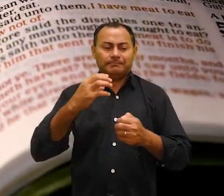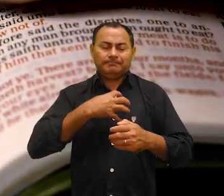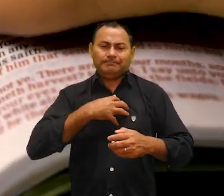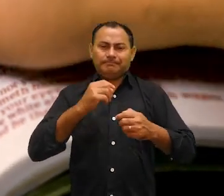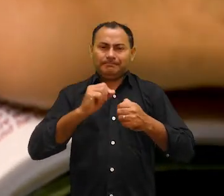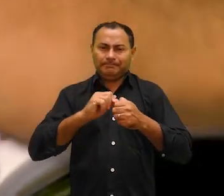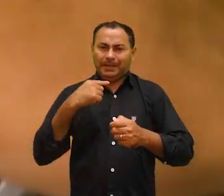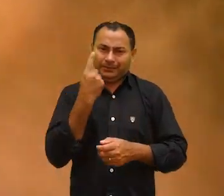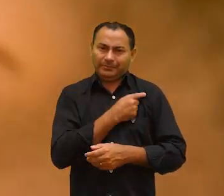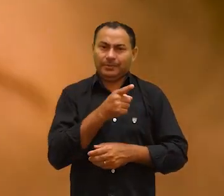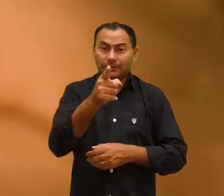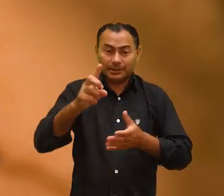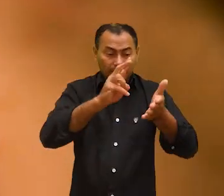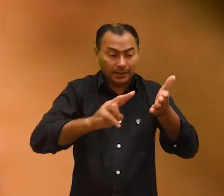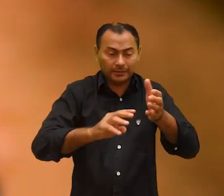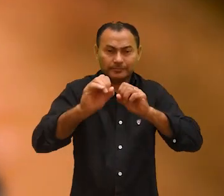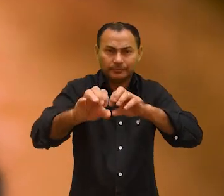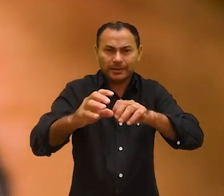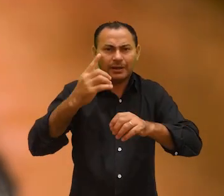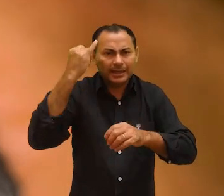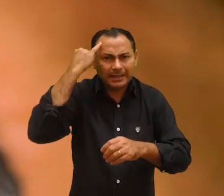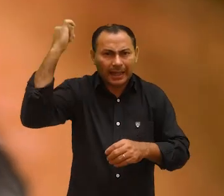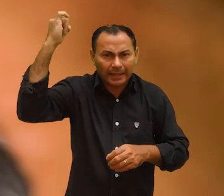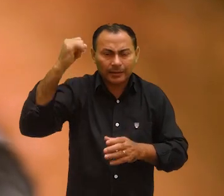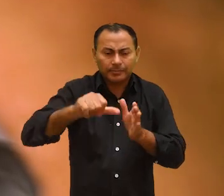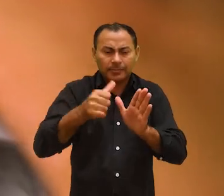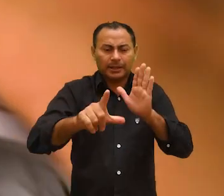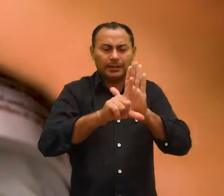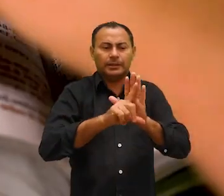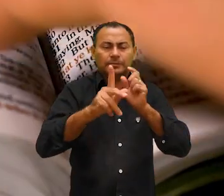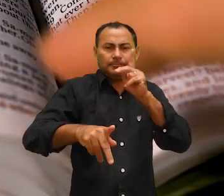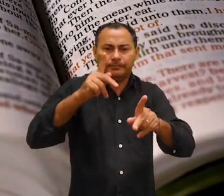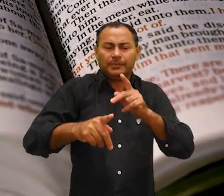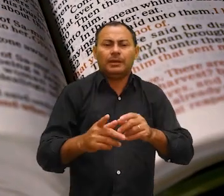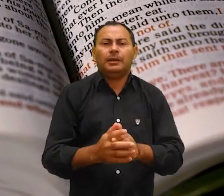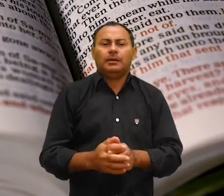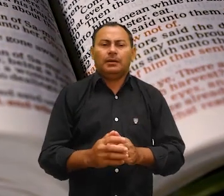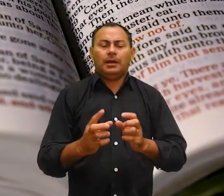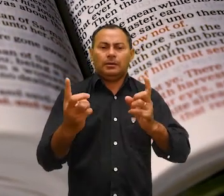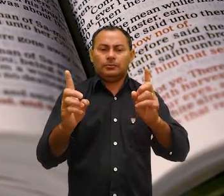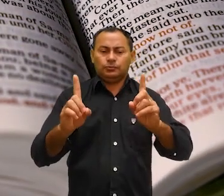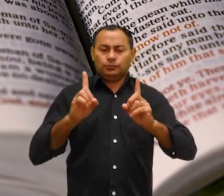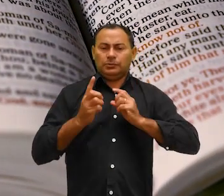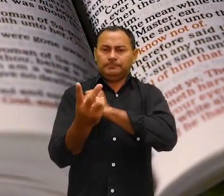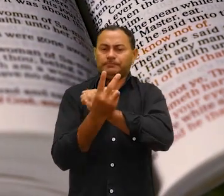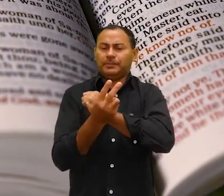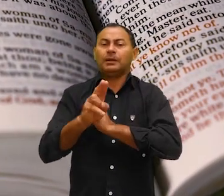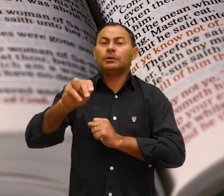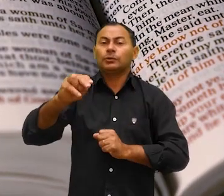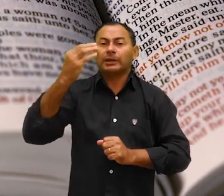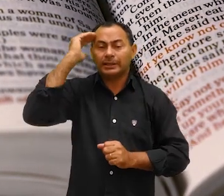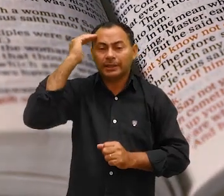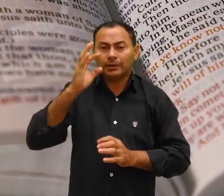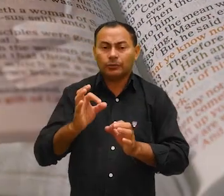sentido para nós. Se você ler este ensino com a ideia de que a primeira lei da civilização é a autopreservação, jamais o